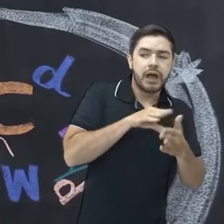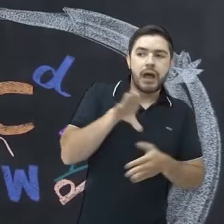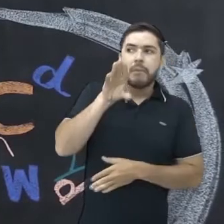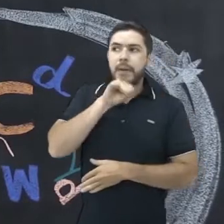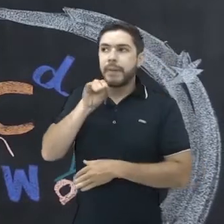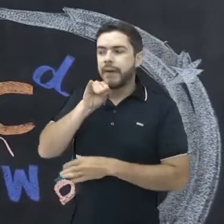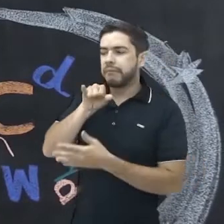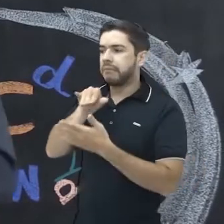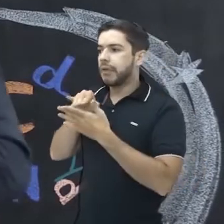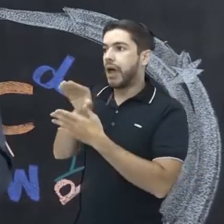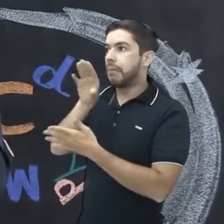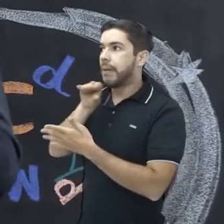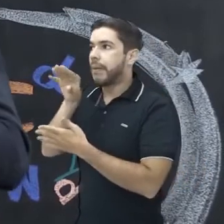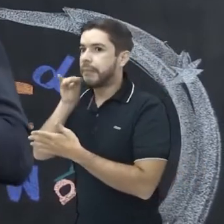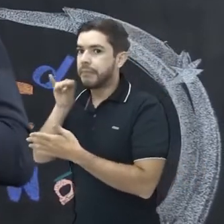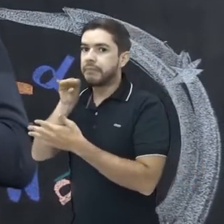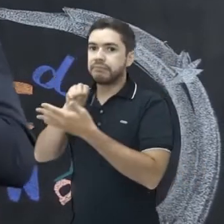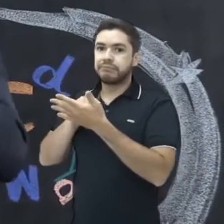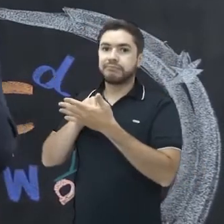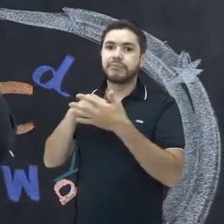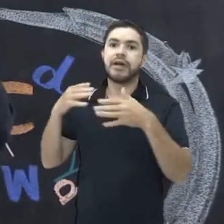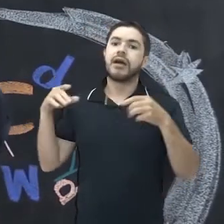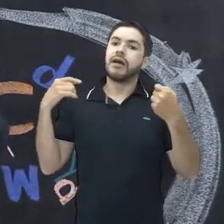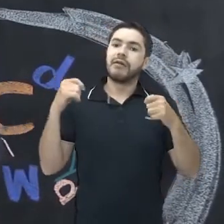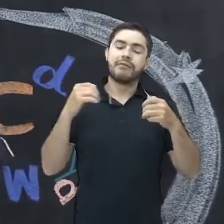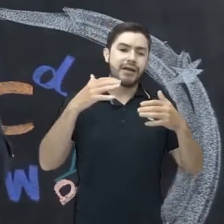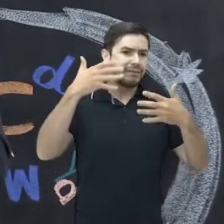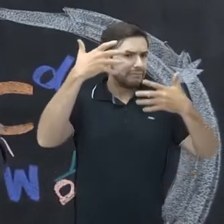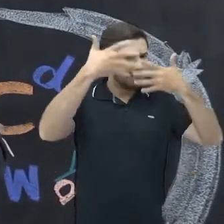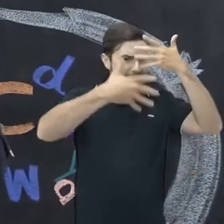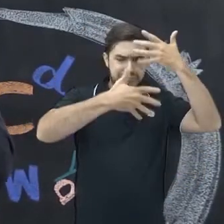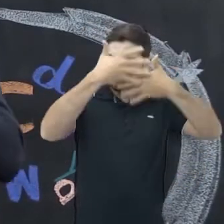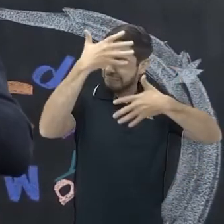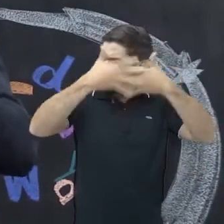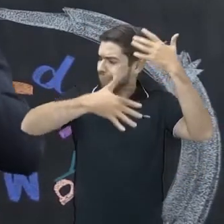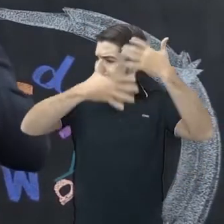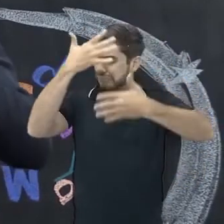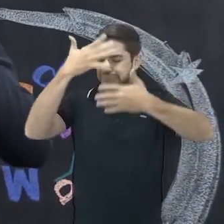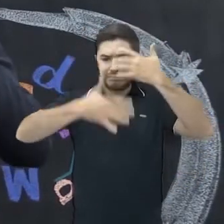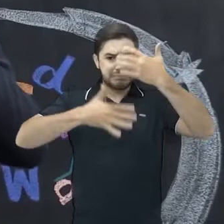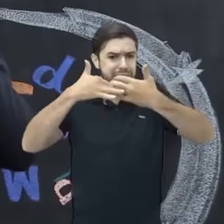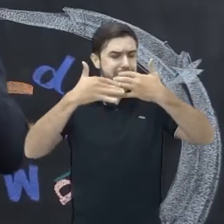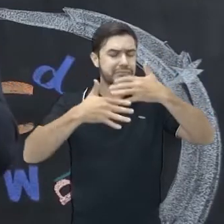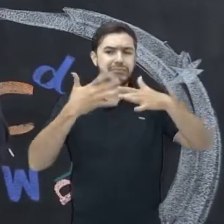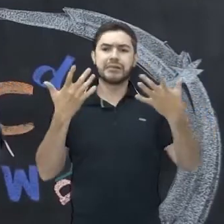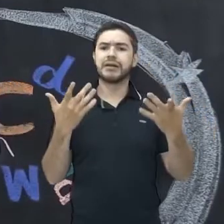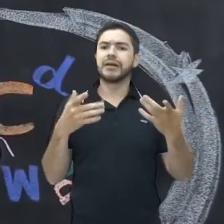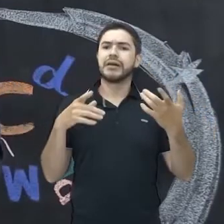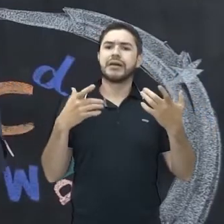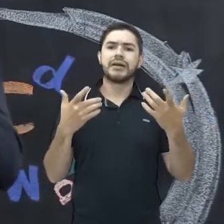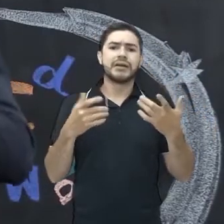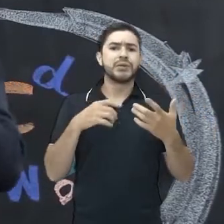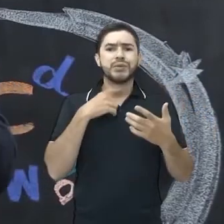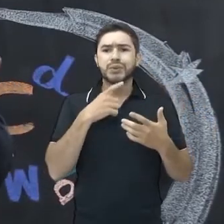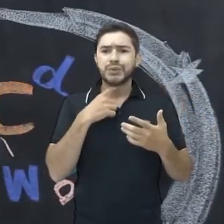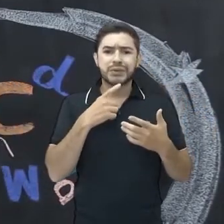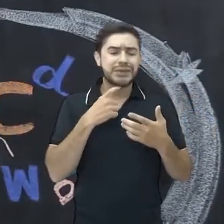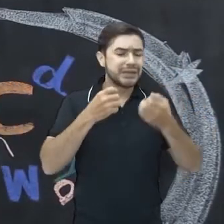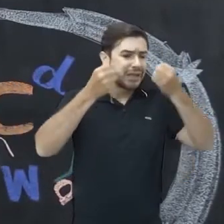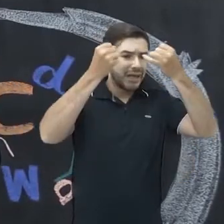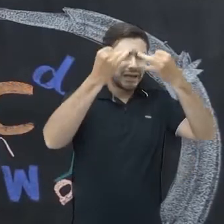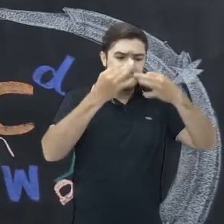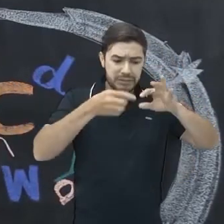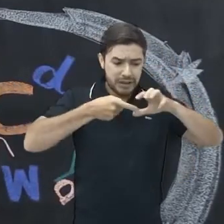uma frase e não terminar, se você usar uma palavra e não conseguir explicar o que ela significa, se você não conseguir concluir um raciocínio, todas